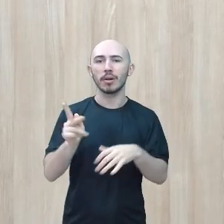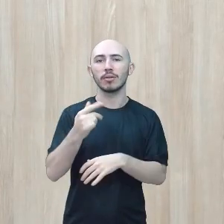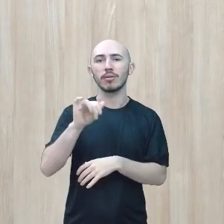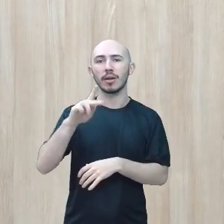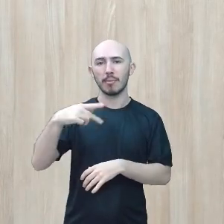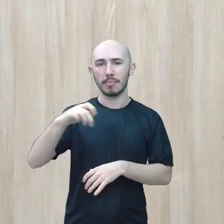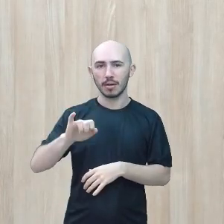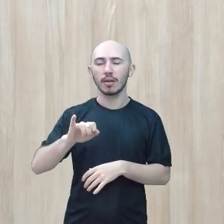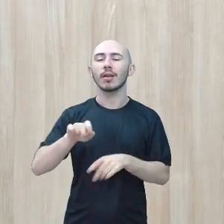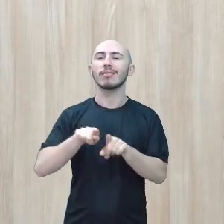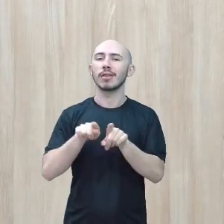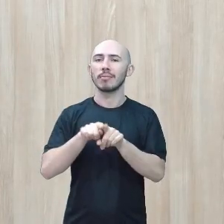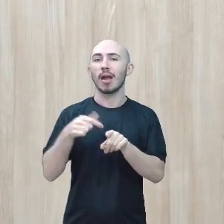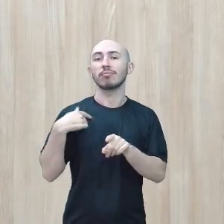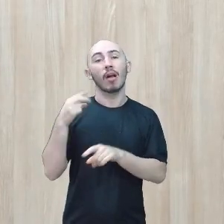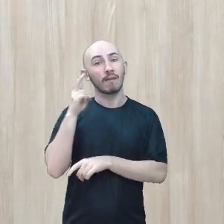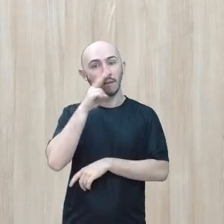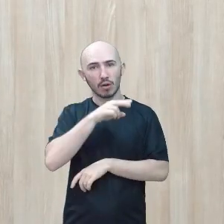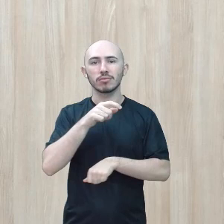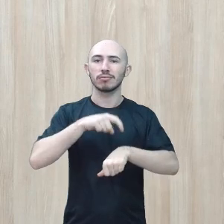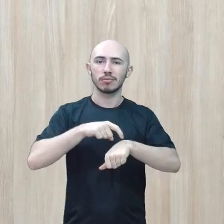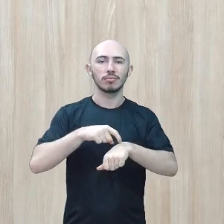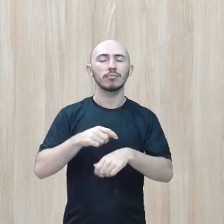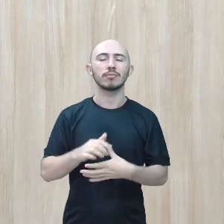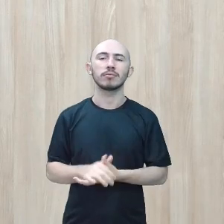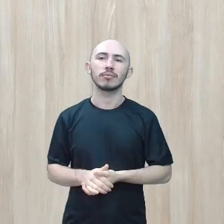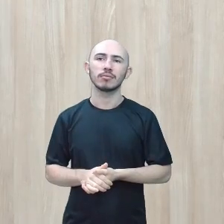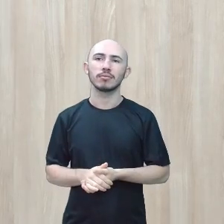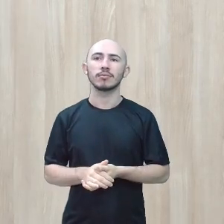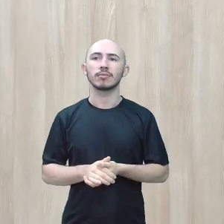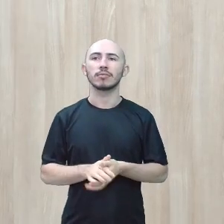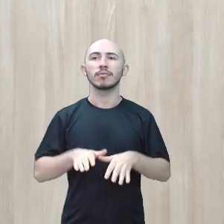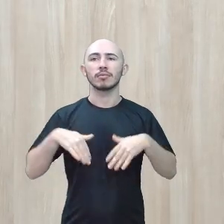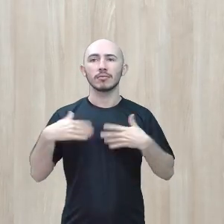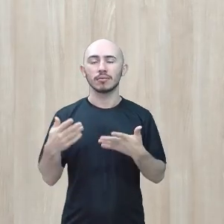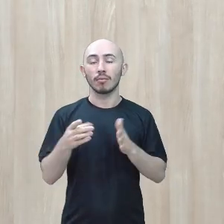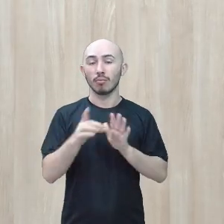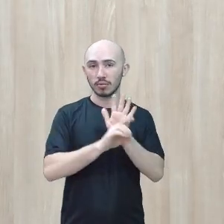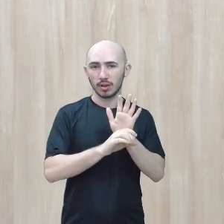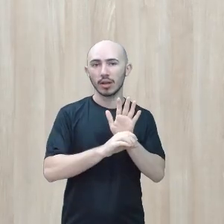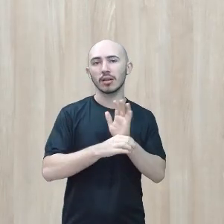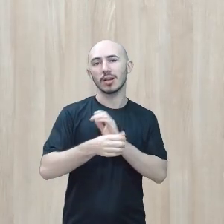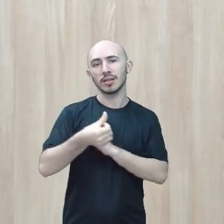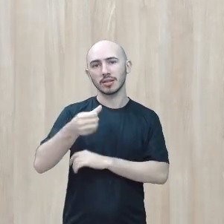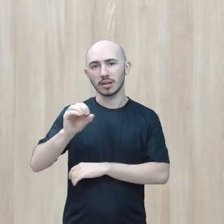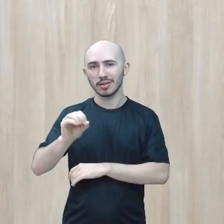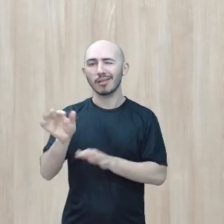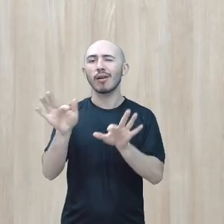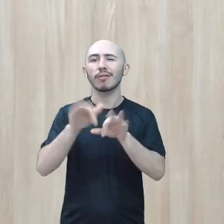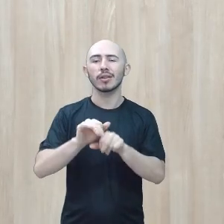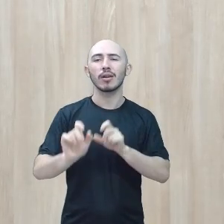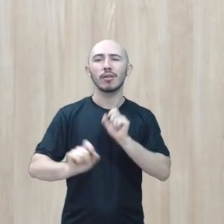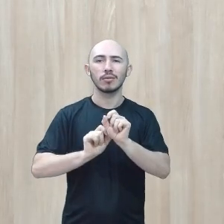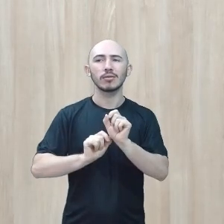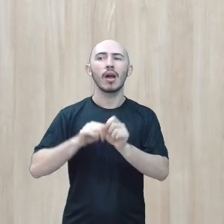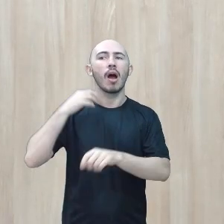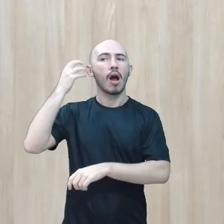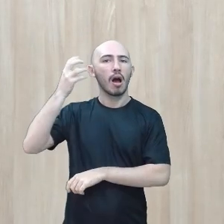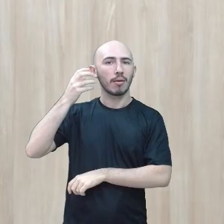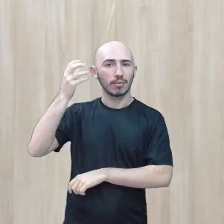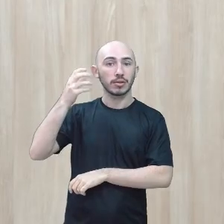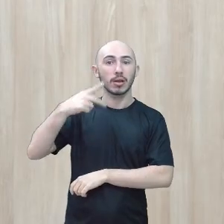muito forte nesse período. Como ele diz aqui, no final da década de 60, a música pop coreana sofreu